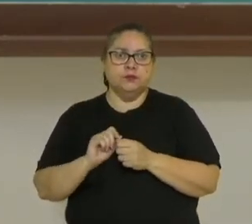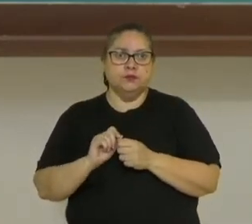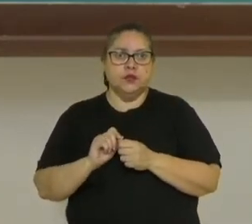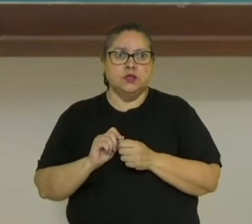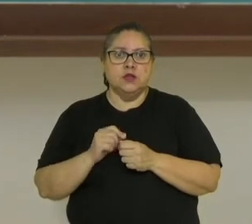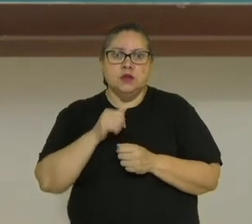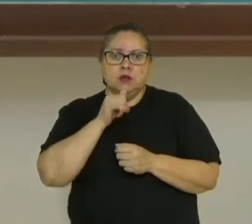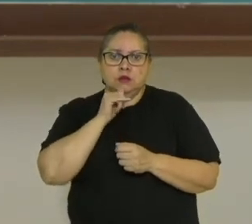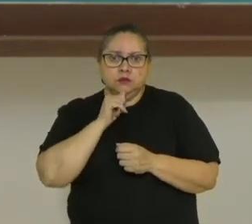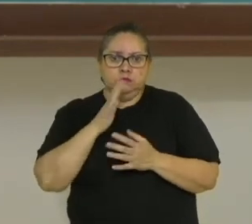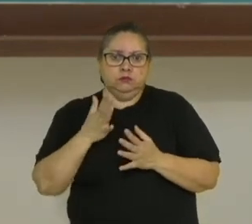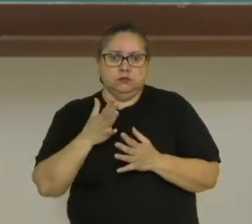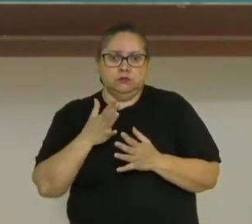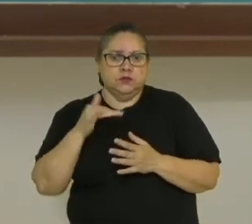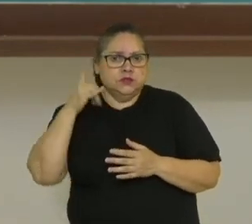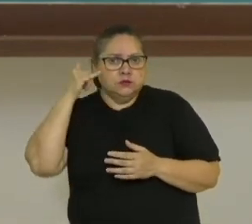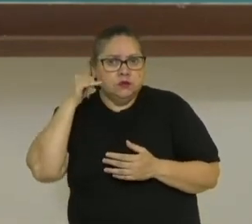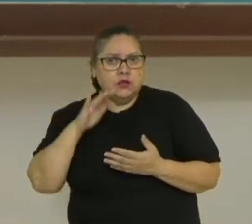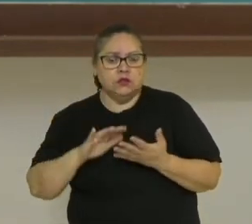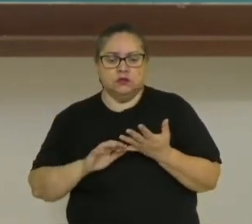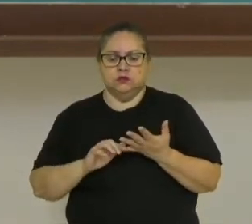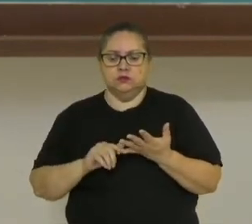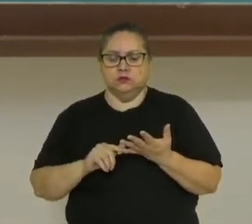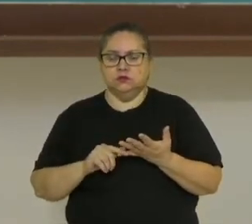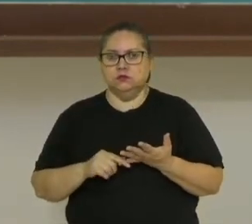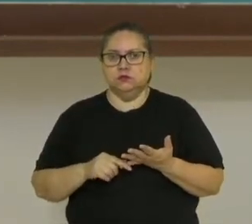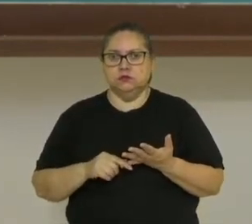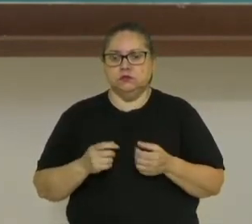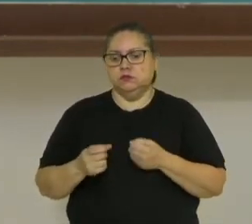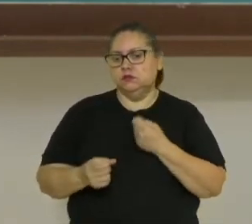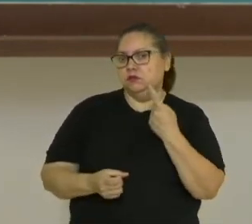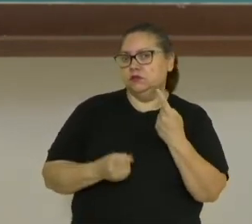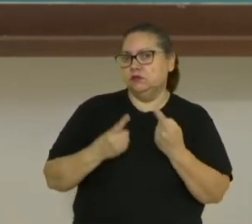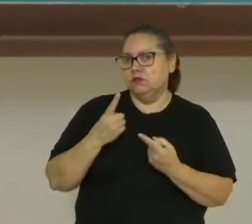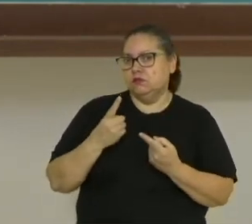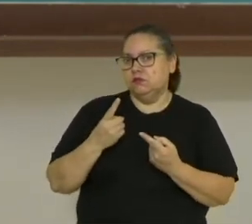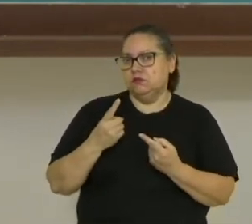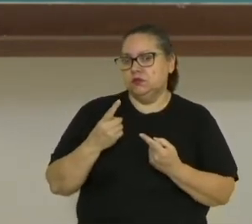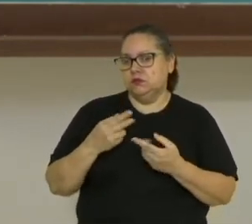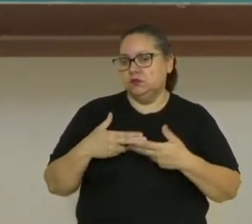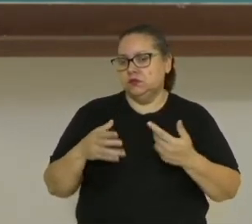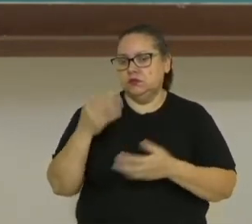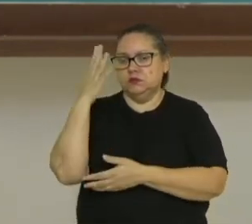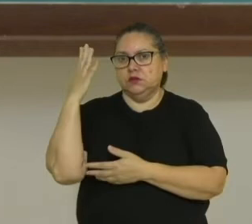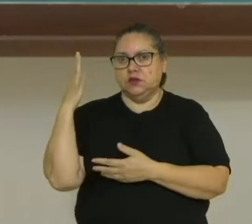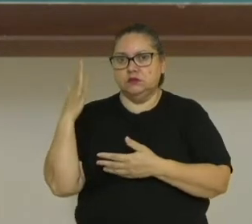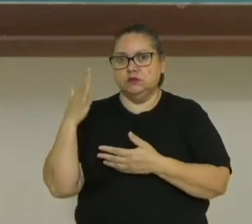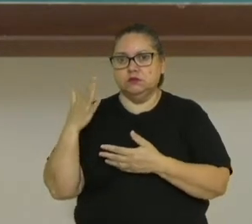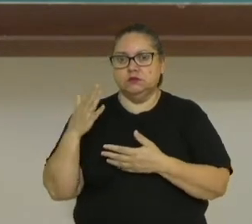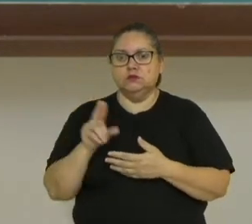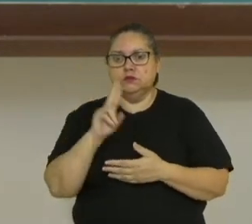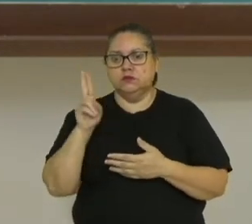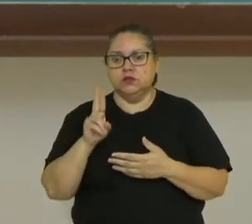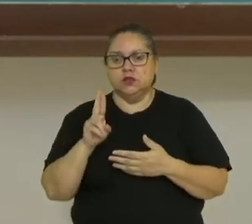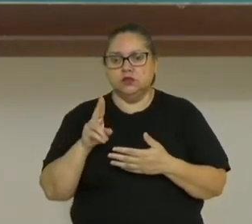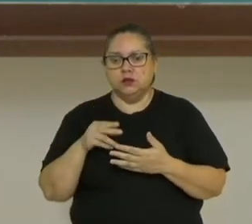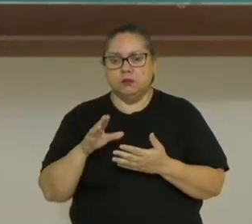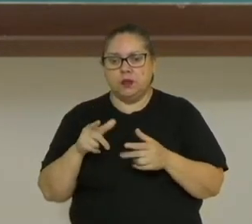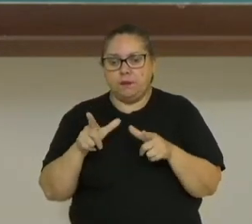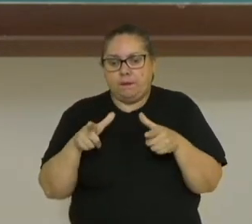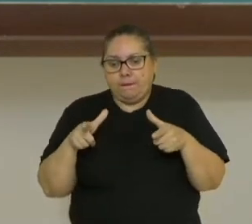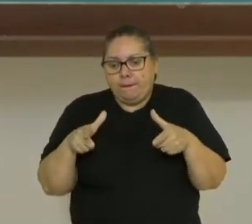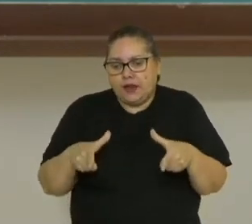Dando o exemplo de aparelho celular, né, alguns recursos naturais utilizados na confecção das